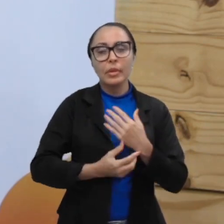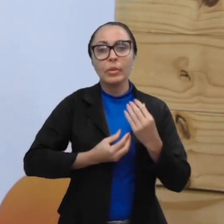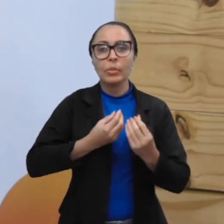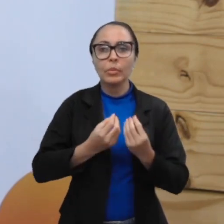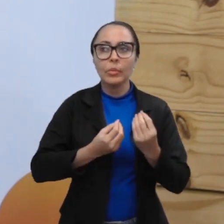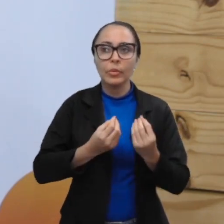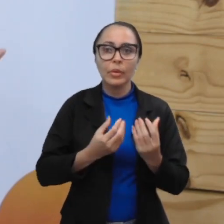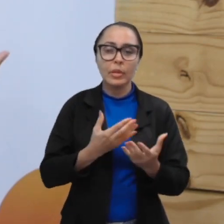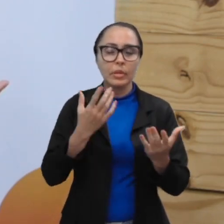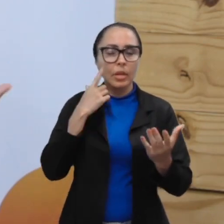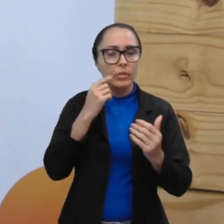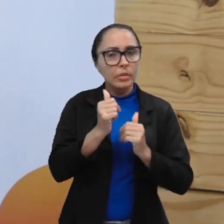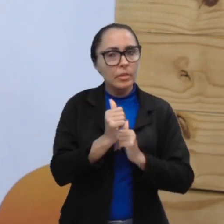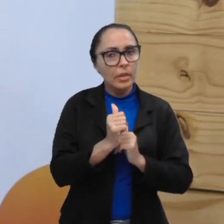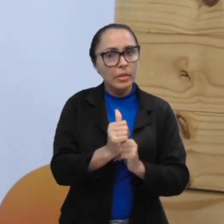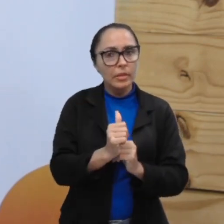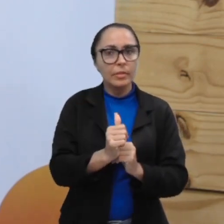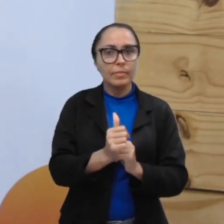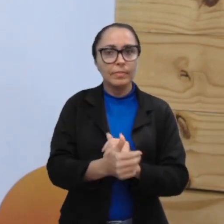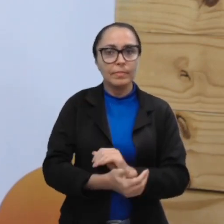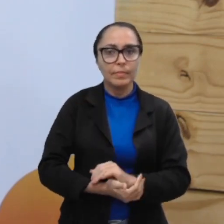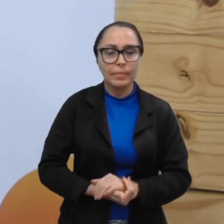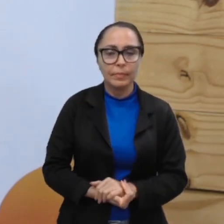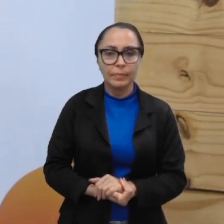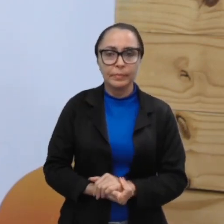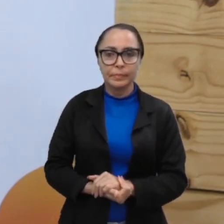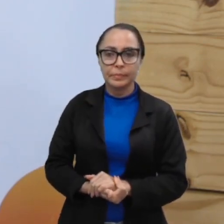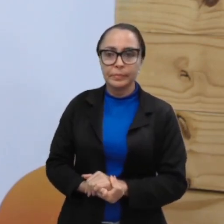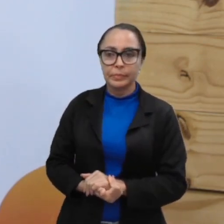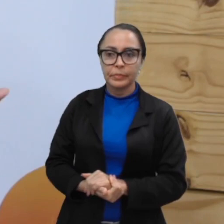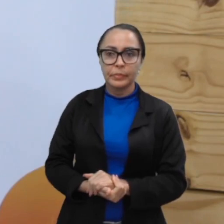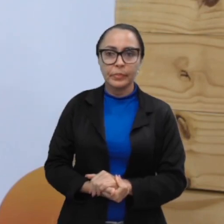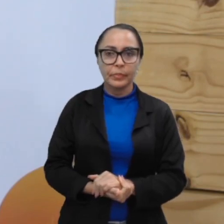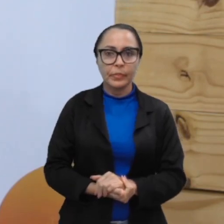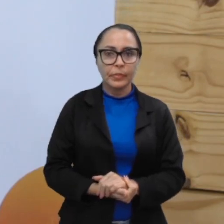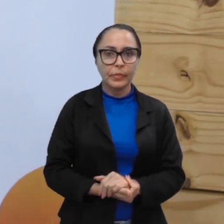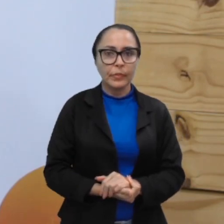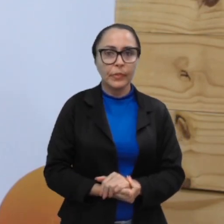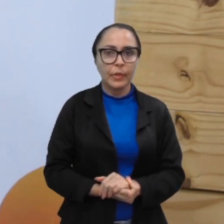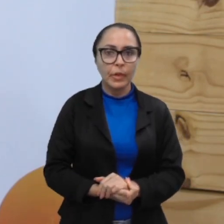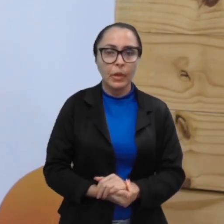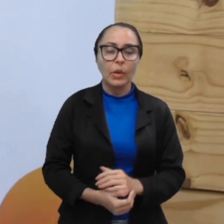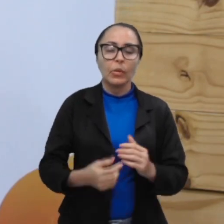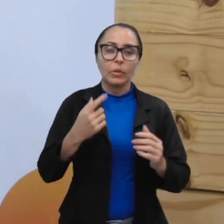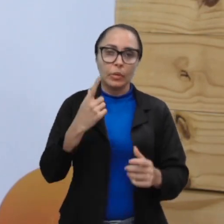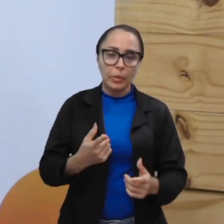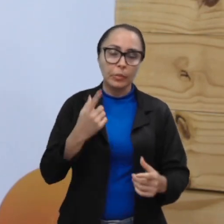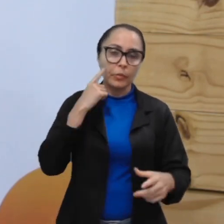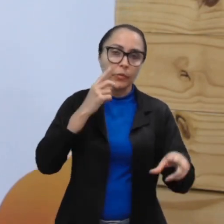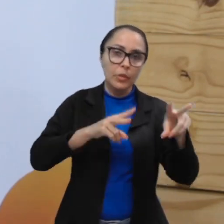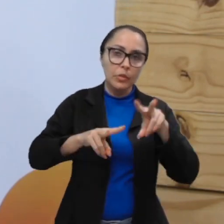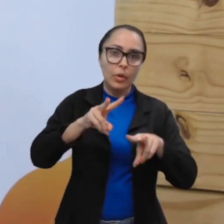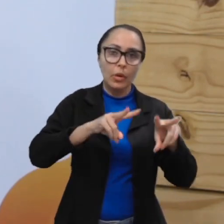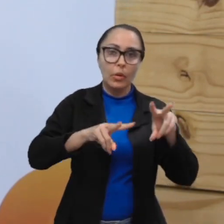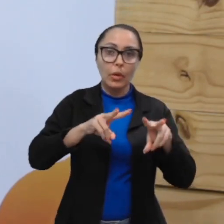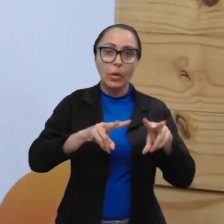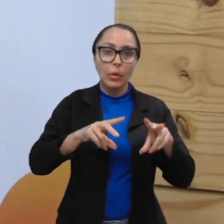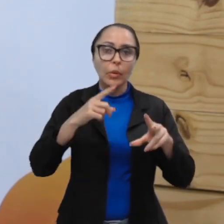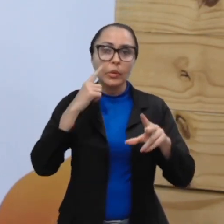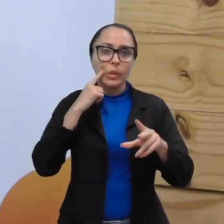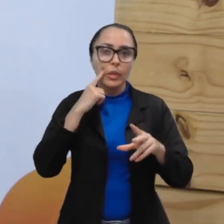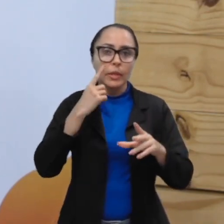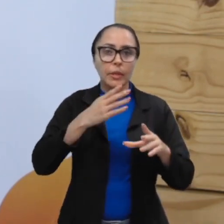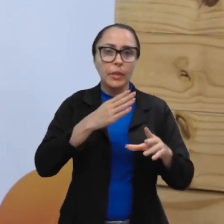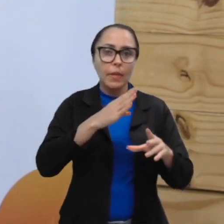deve seguir a função, né? Como eu coloquei aqui, uma produção visual que prezava por